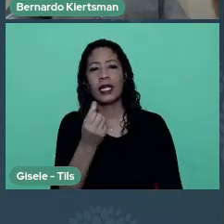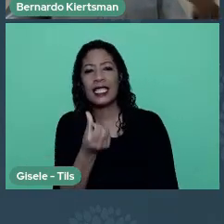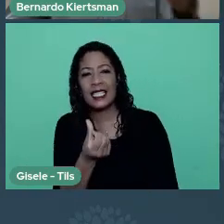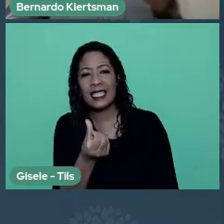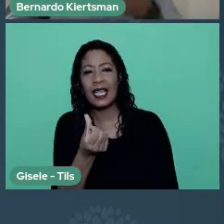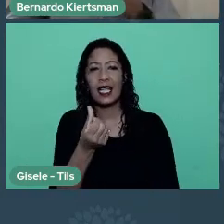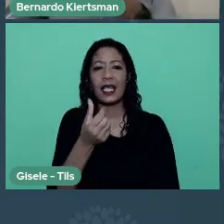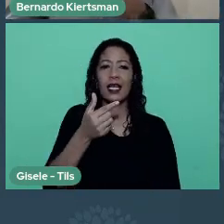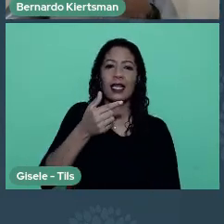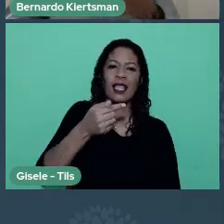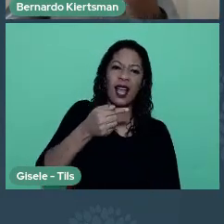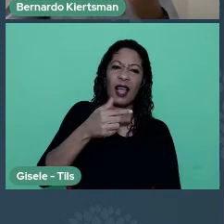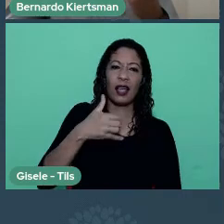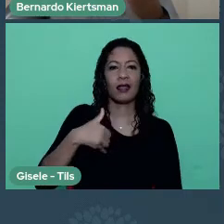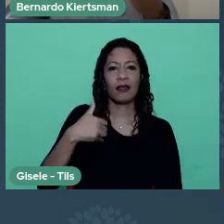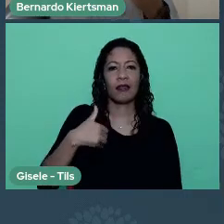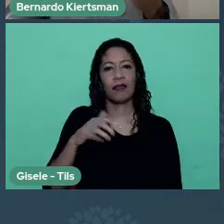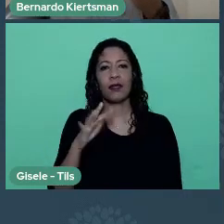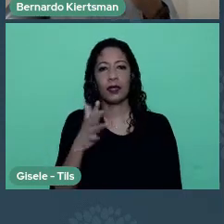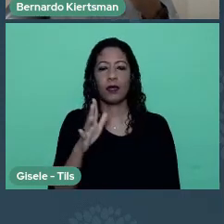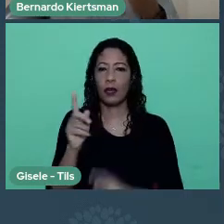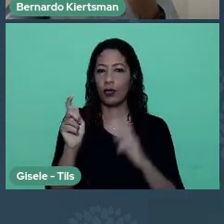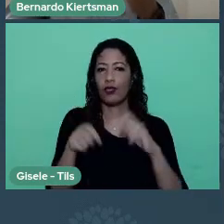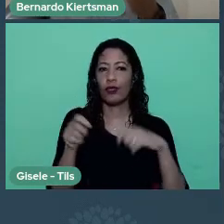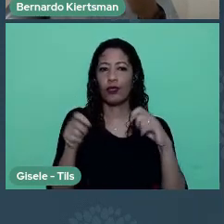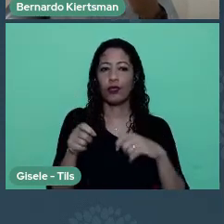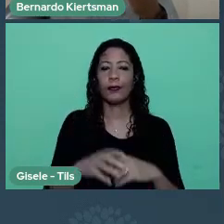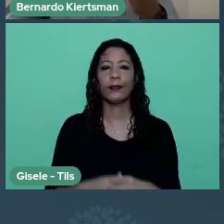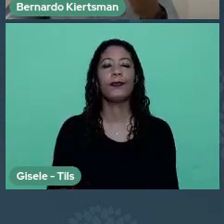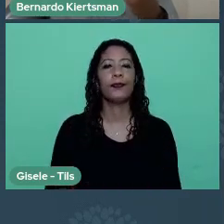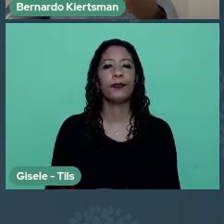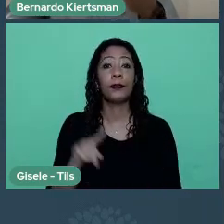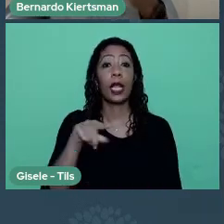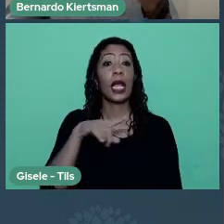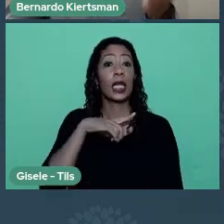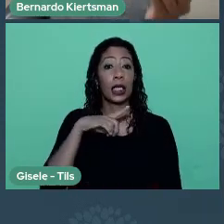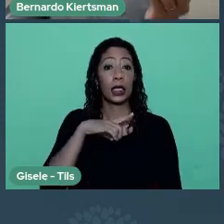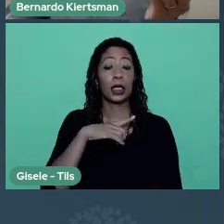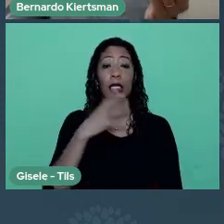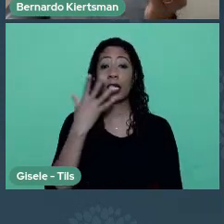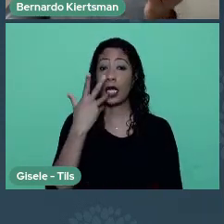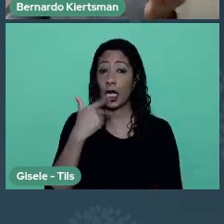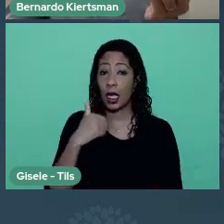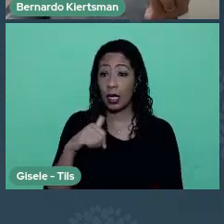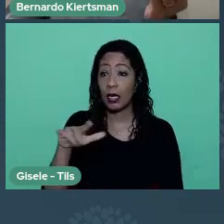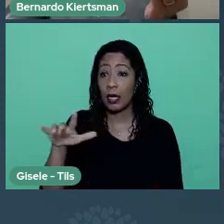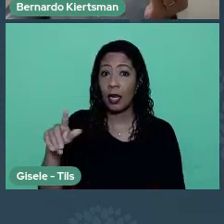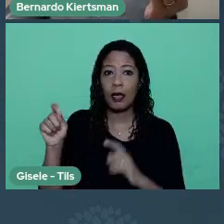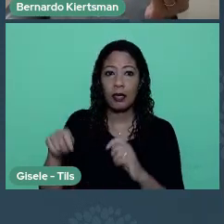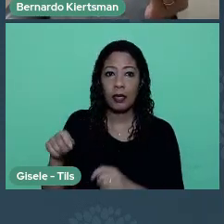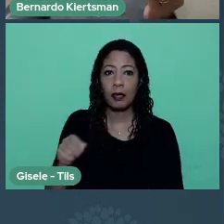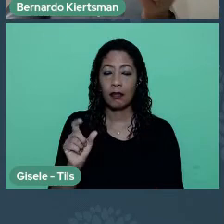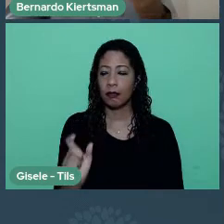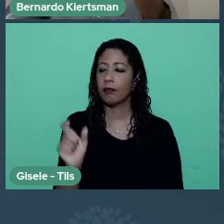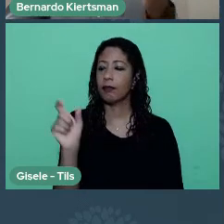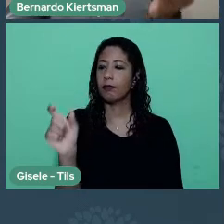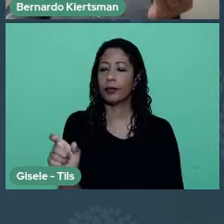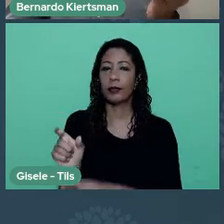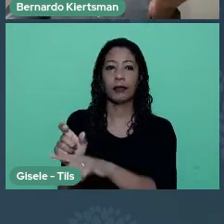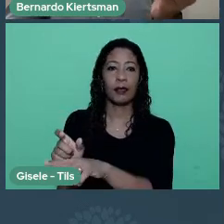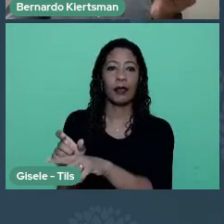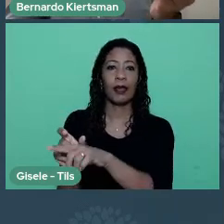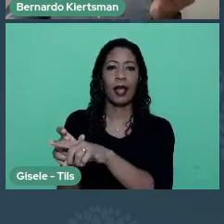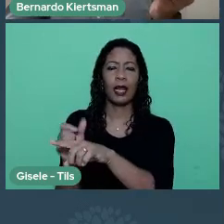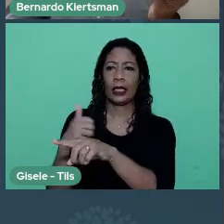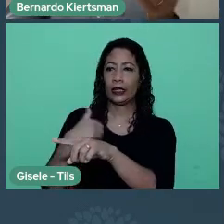de vida. Existem crianças que podem aspirar o pó, você entrega o dispositivo para criança